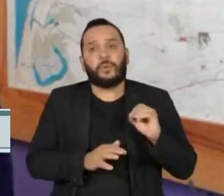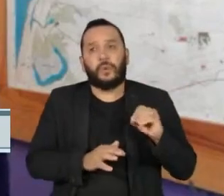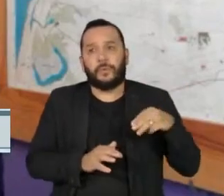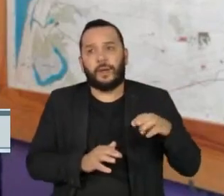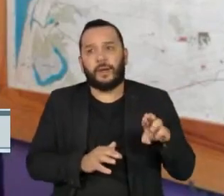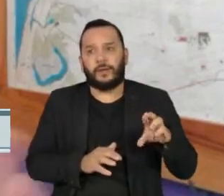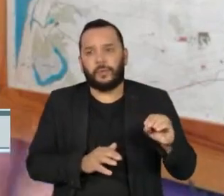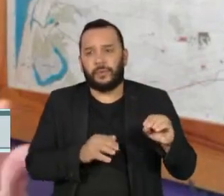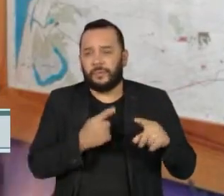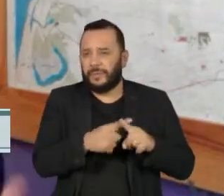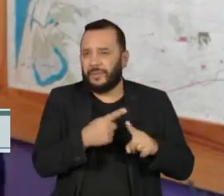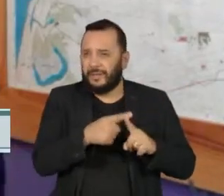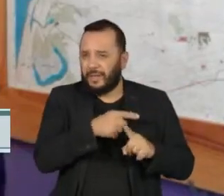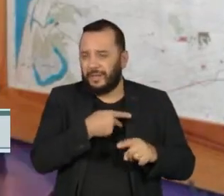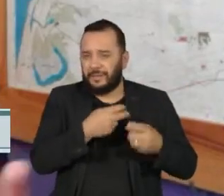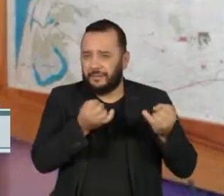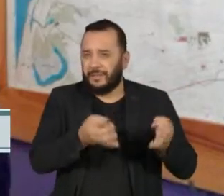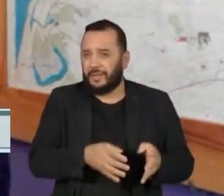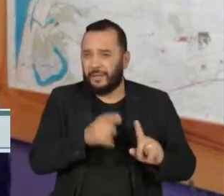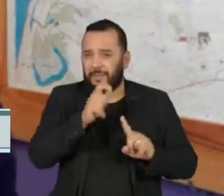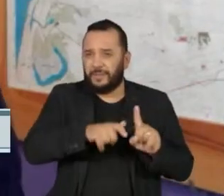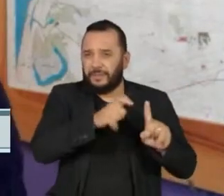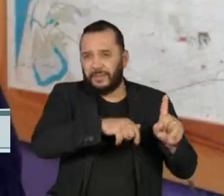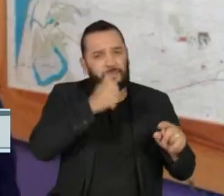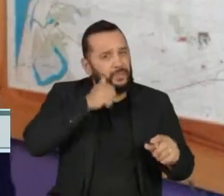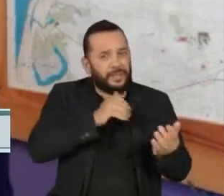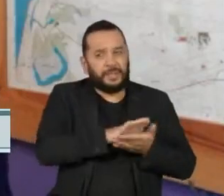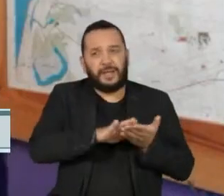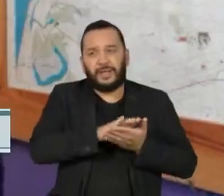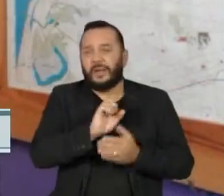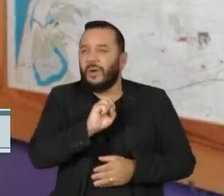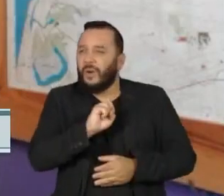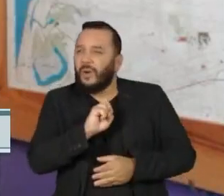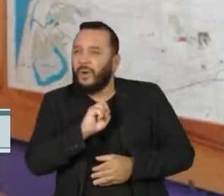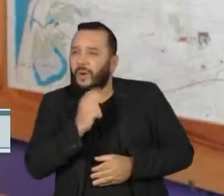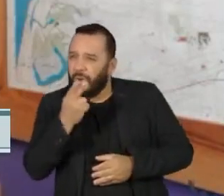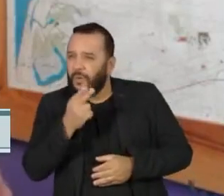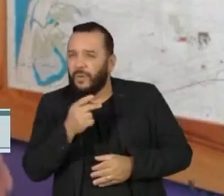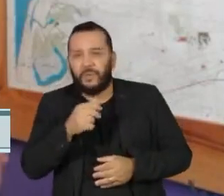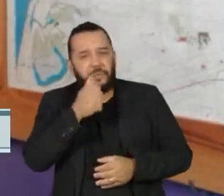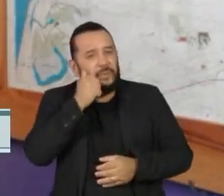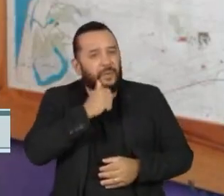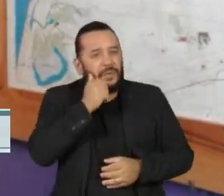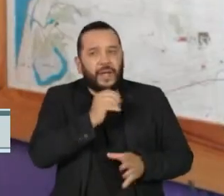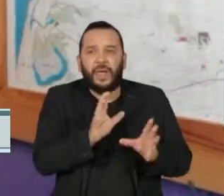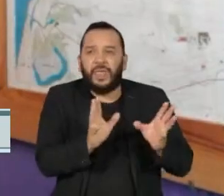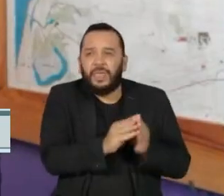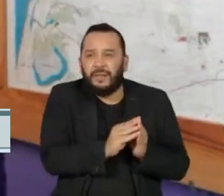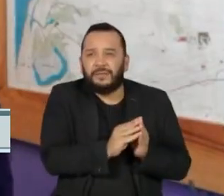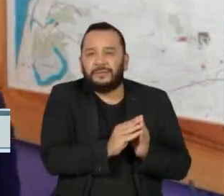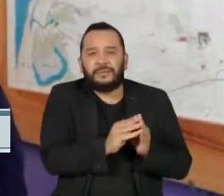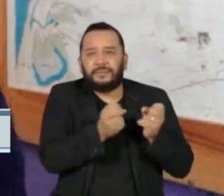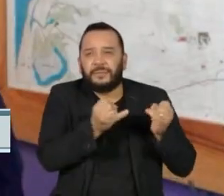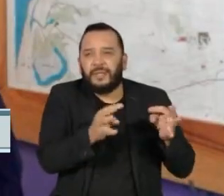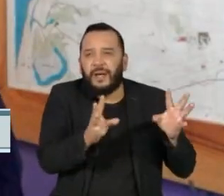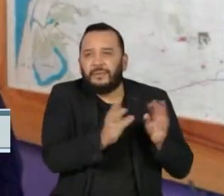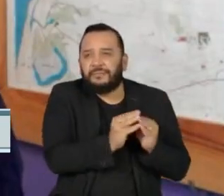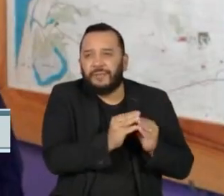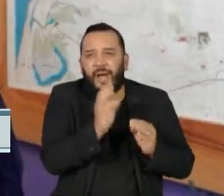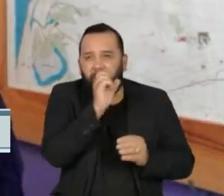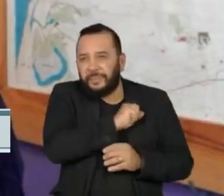mulheres, ou elas aparecem de forma muito eclipsada, assim, né, de forma muito vaga, muito rápida.